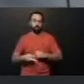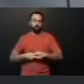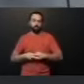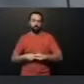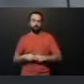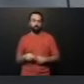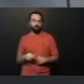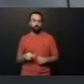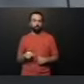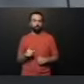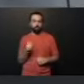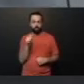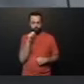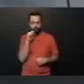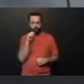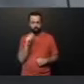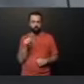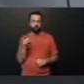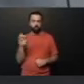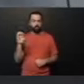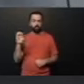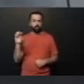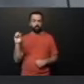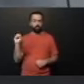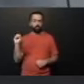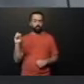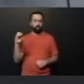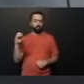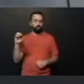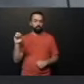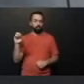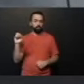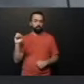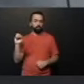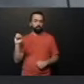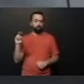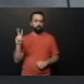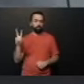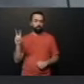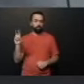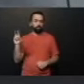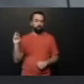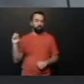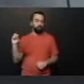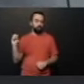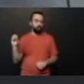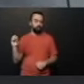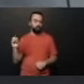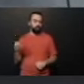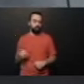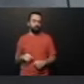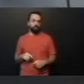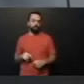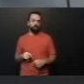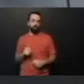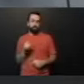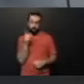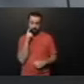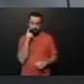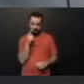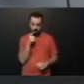Escove, né? Um pedido, uma ordem. D. Garota, não mexa na minha